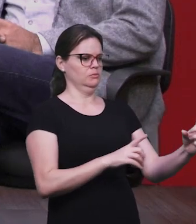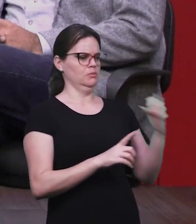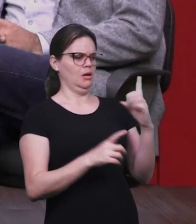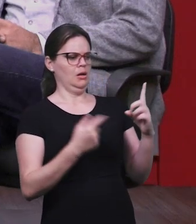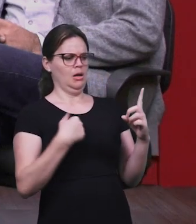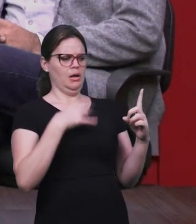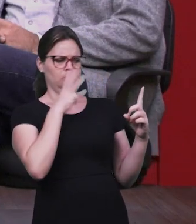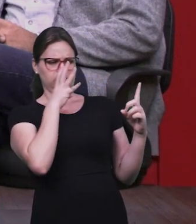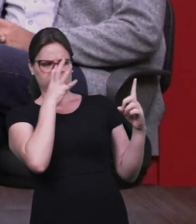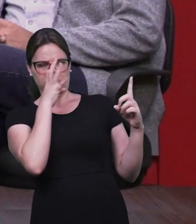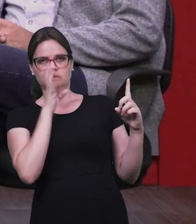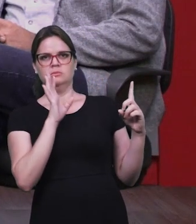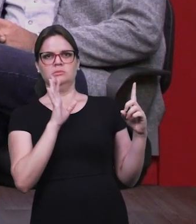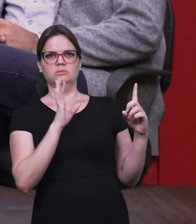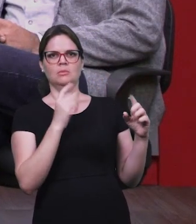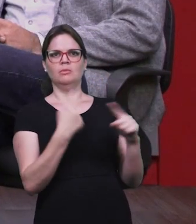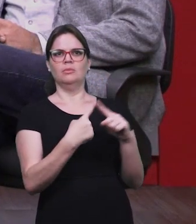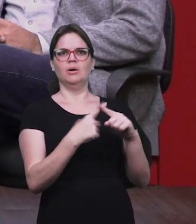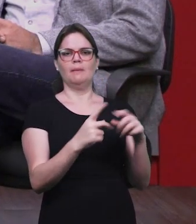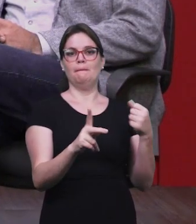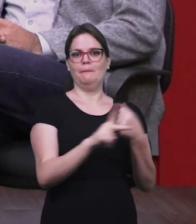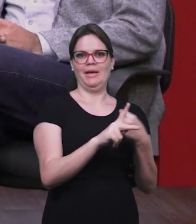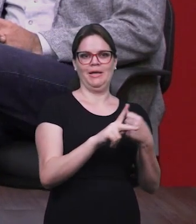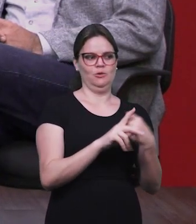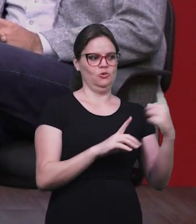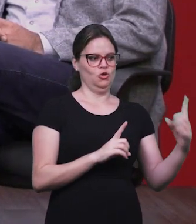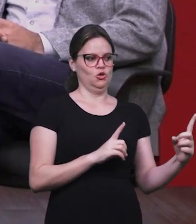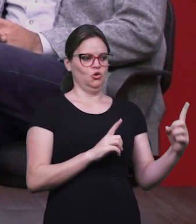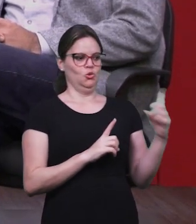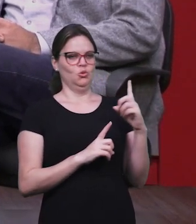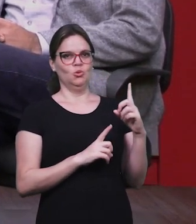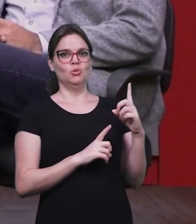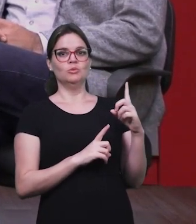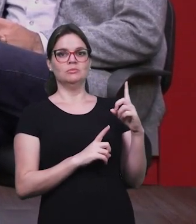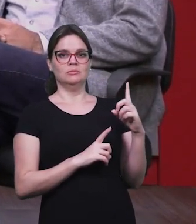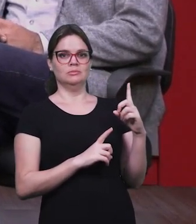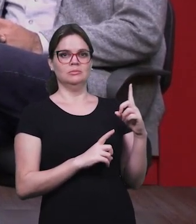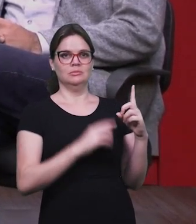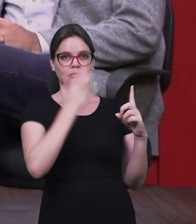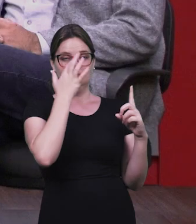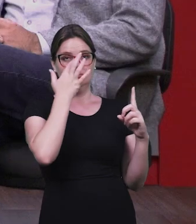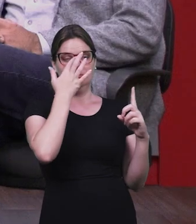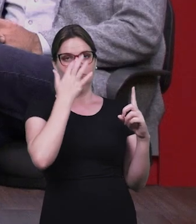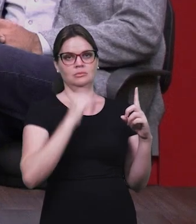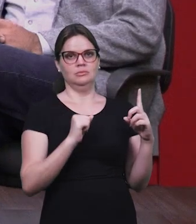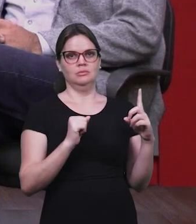cara? Porque Pedro estava ali, aí chegou